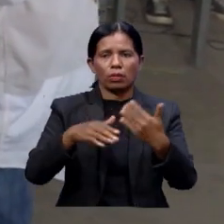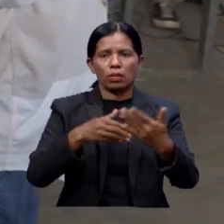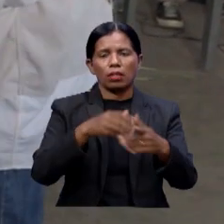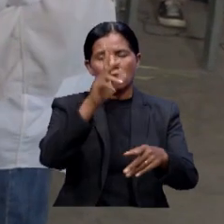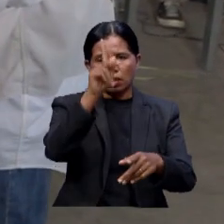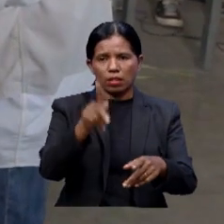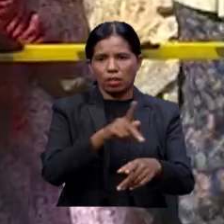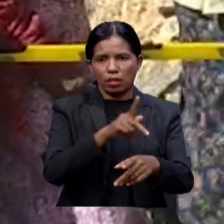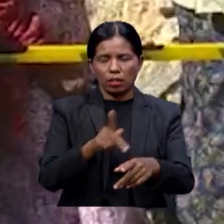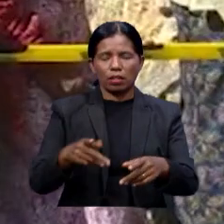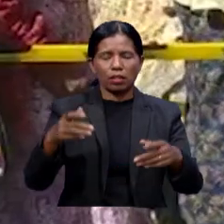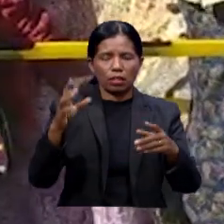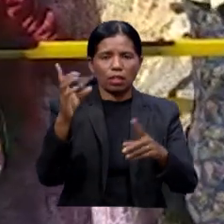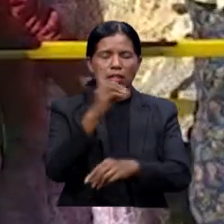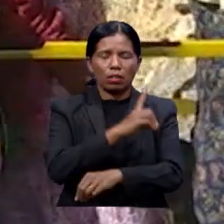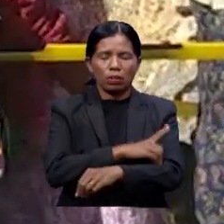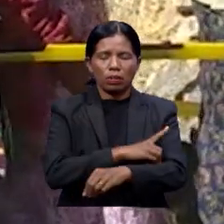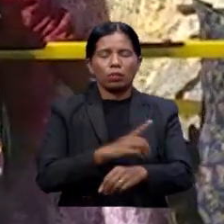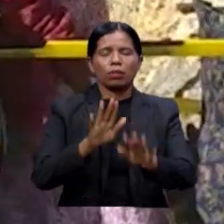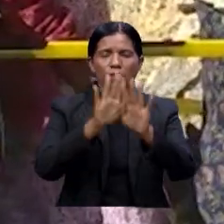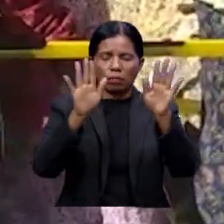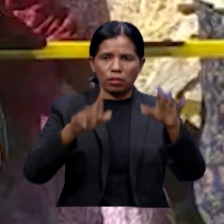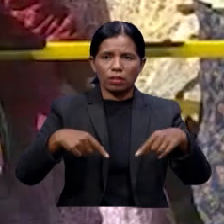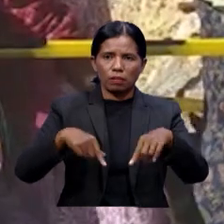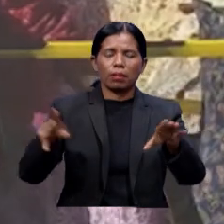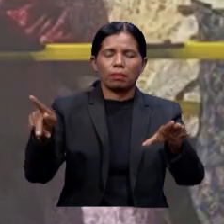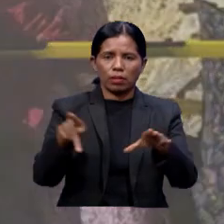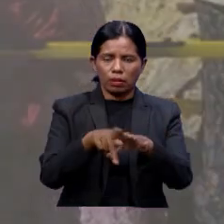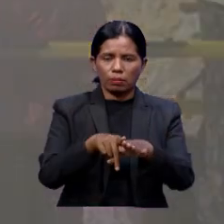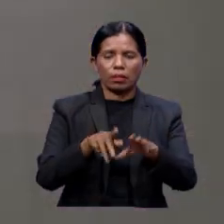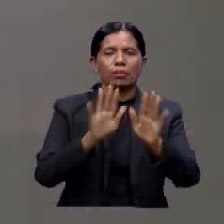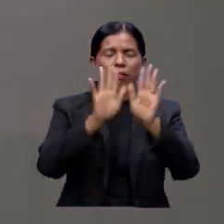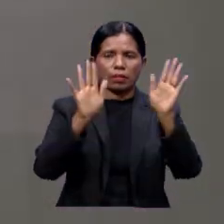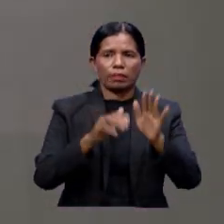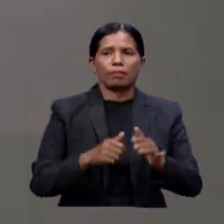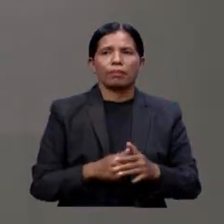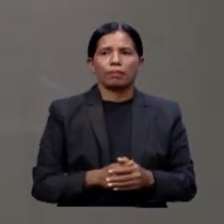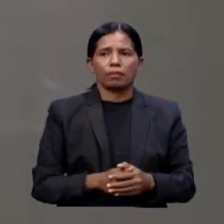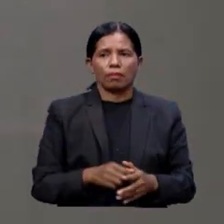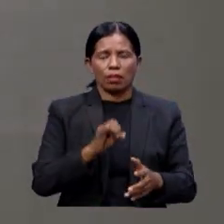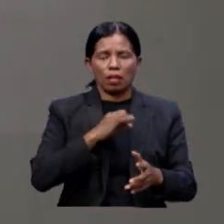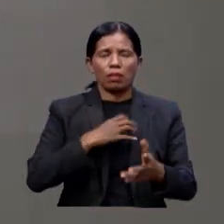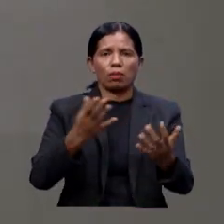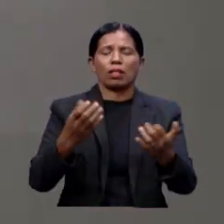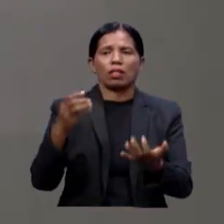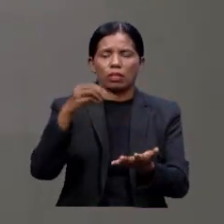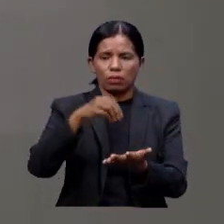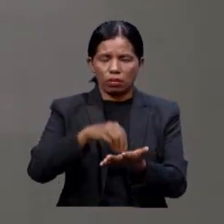katolika nebe mak iha lorong domingo se partisipa misa. Abe iha kestau nebe mak kawa kara katu koloka maka